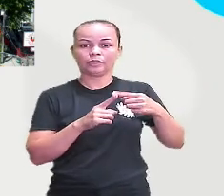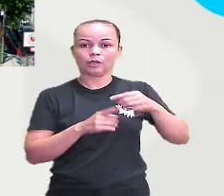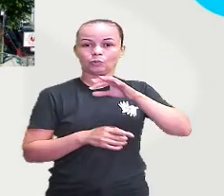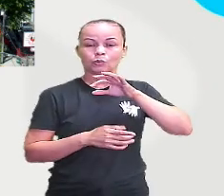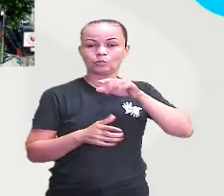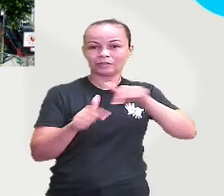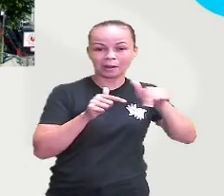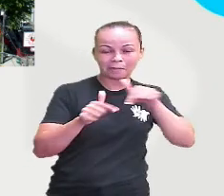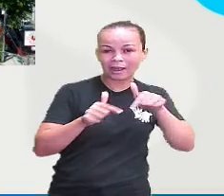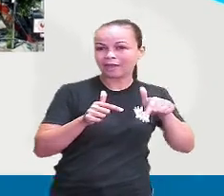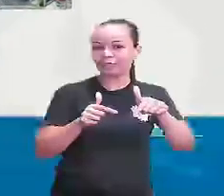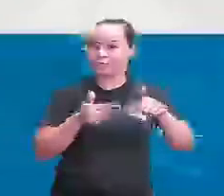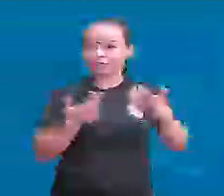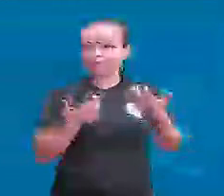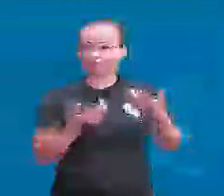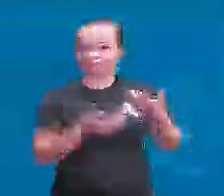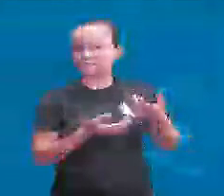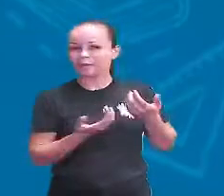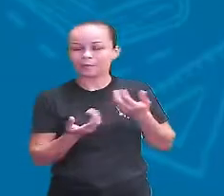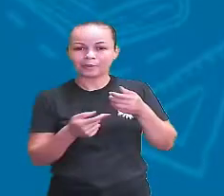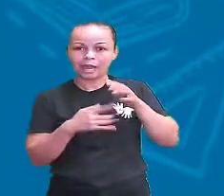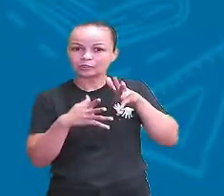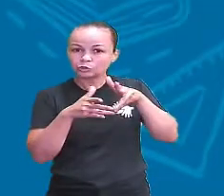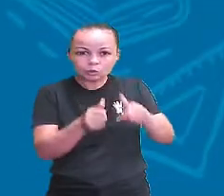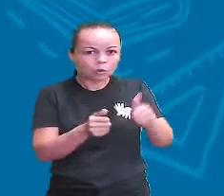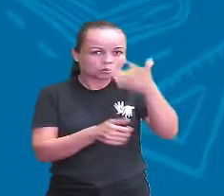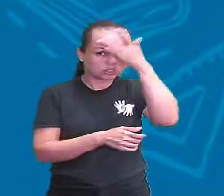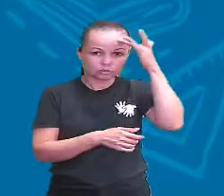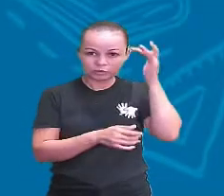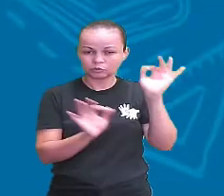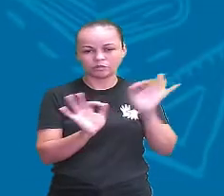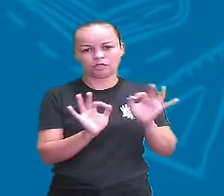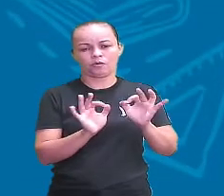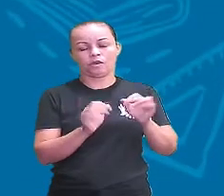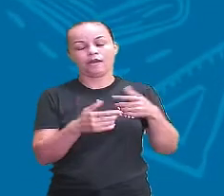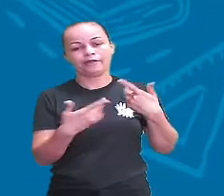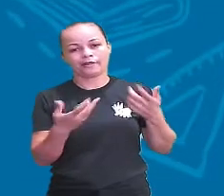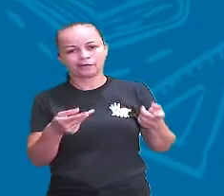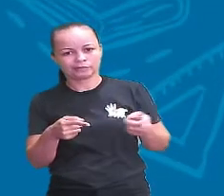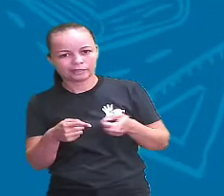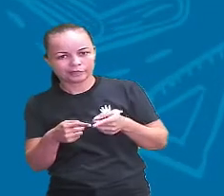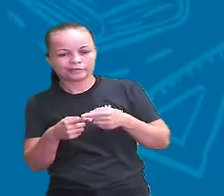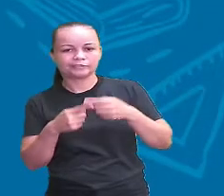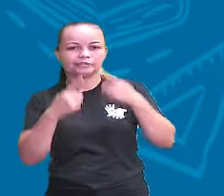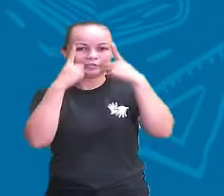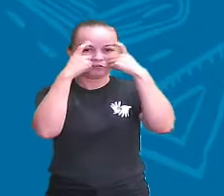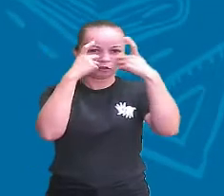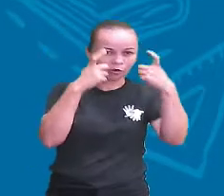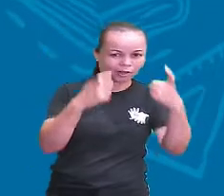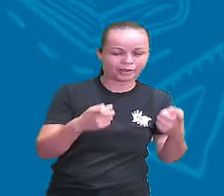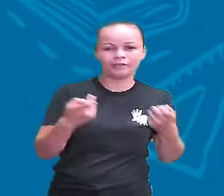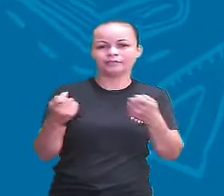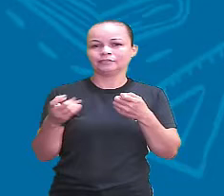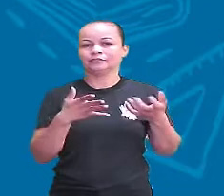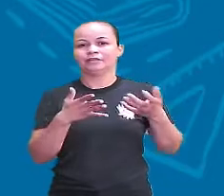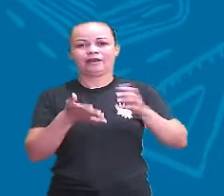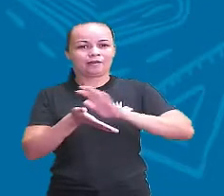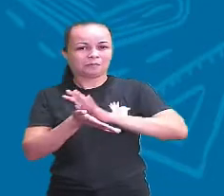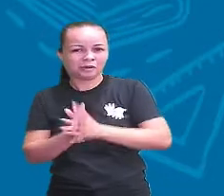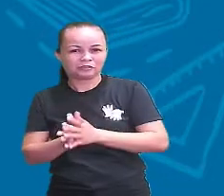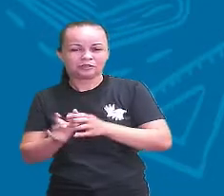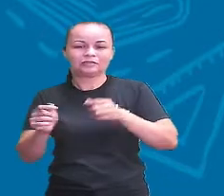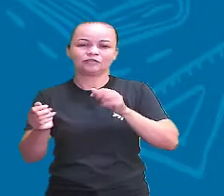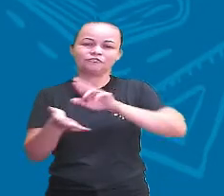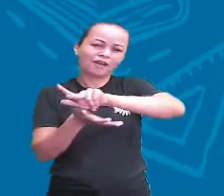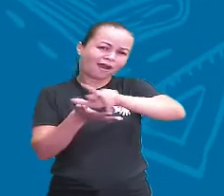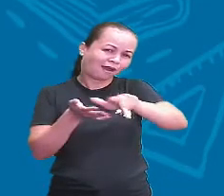vem a marginalização, vem a violência e tantos outros problemas que o crescimento